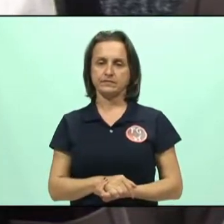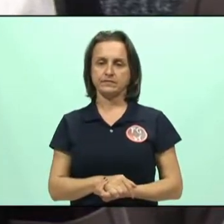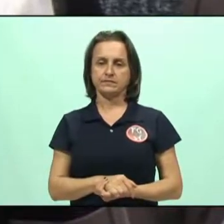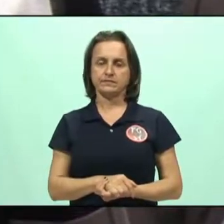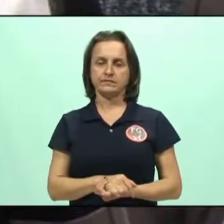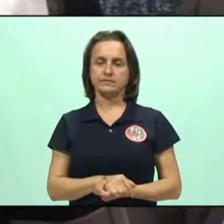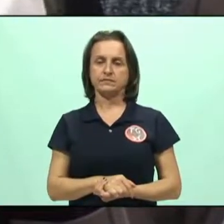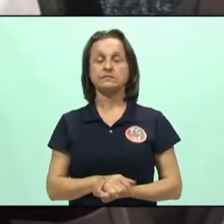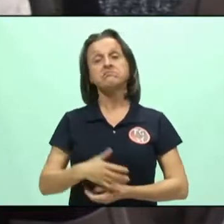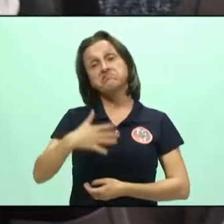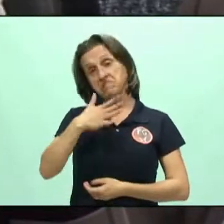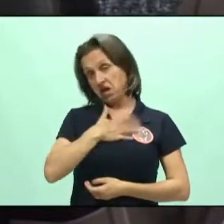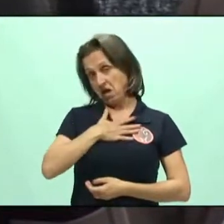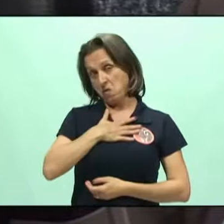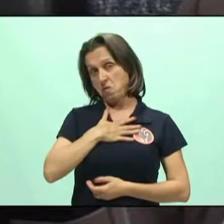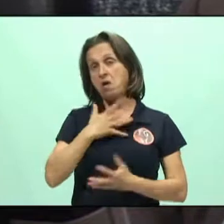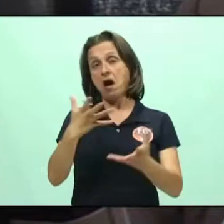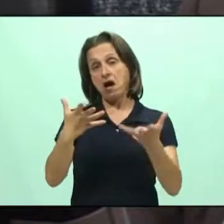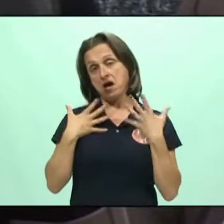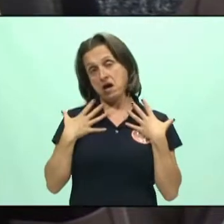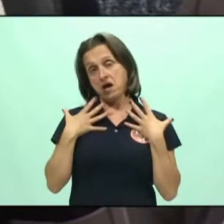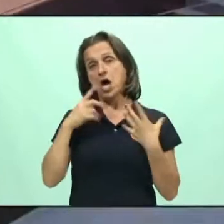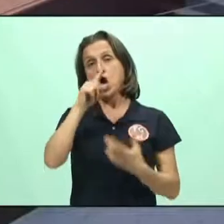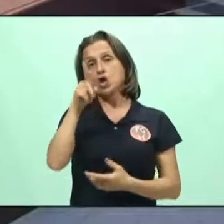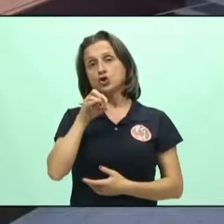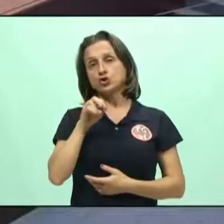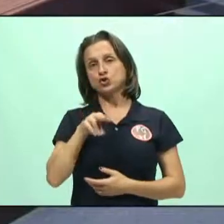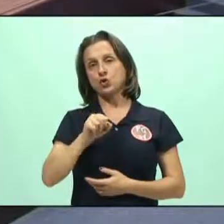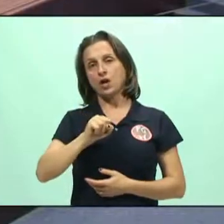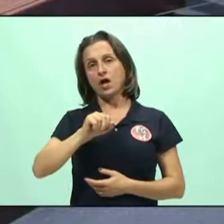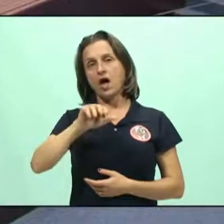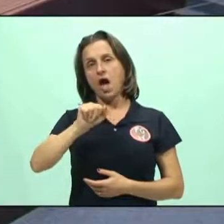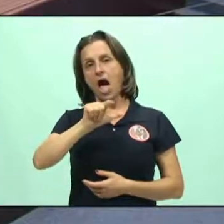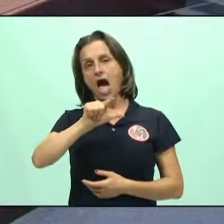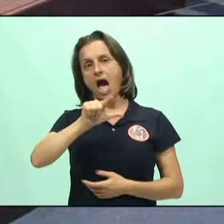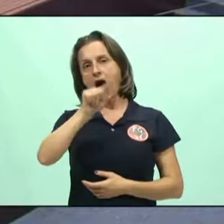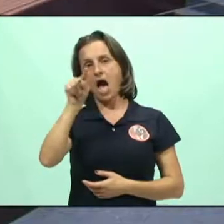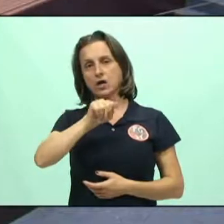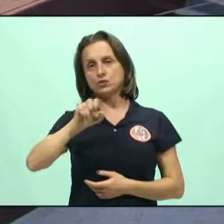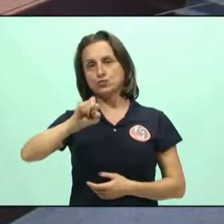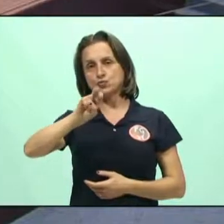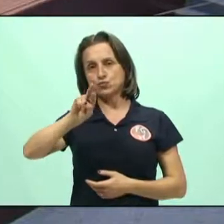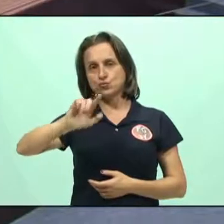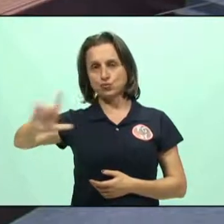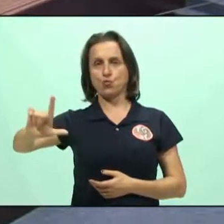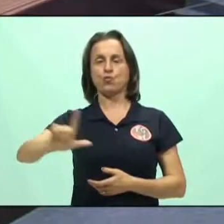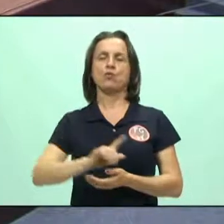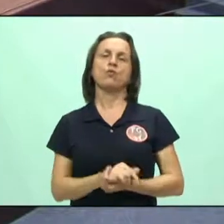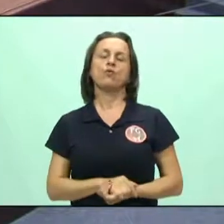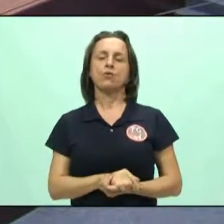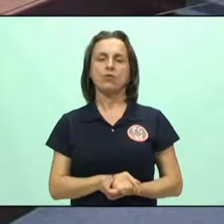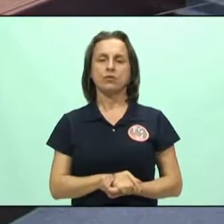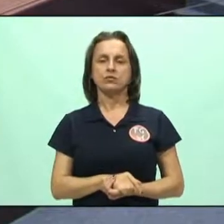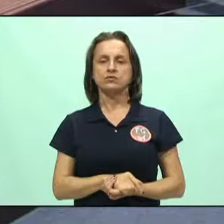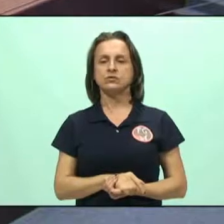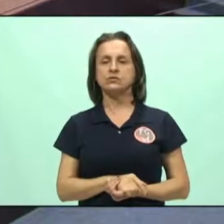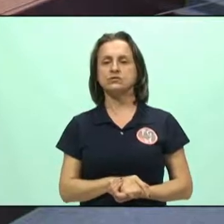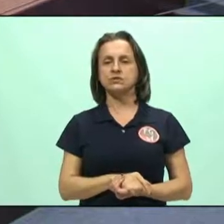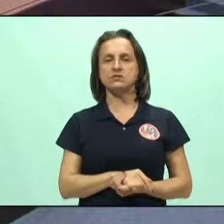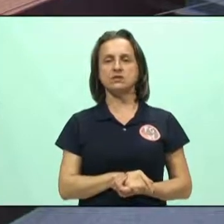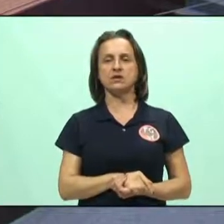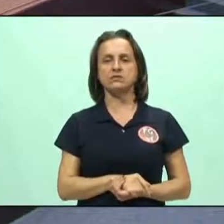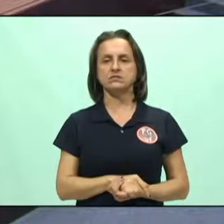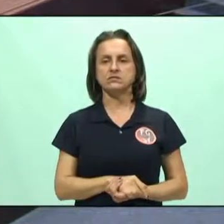mim tem a zona azul na cidade inteira com a palavra continua a excursão